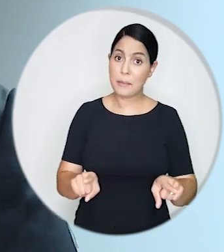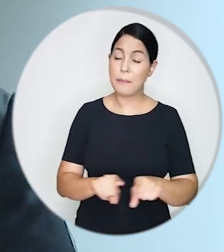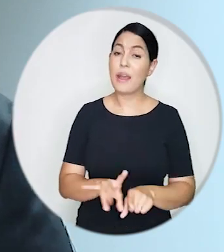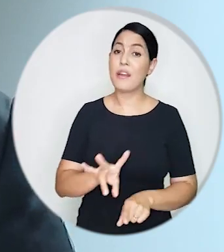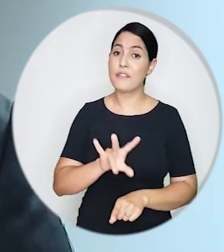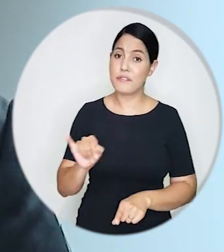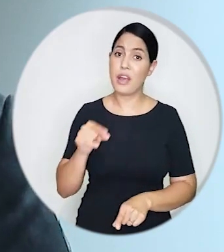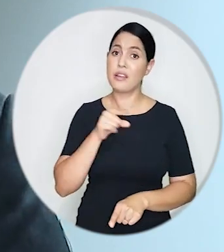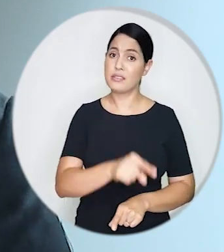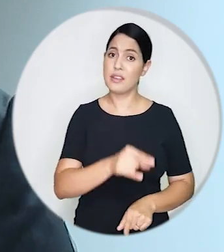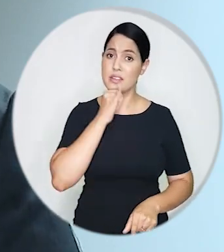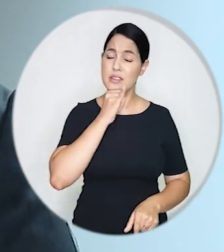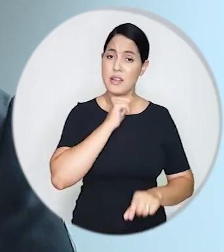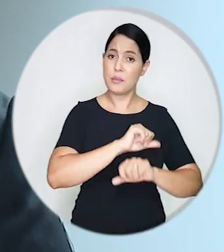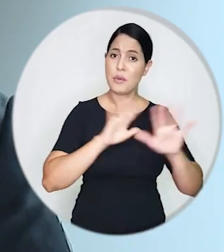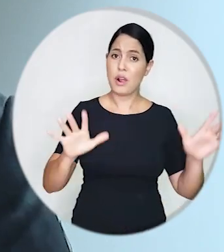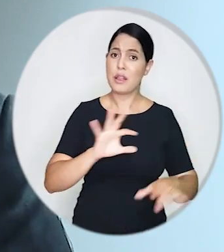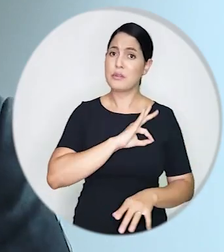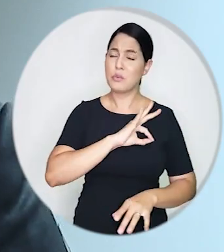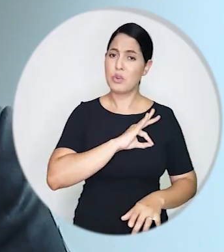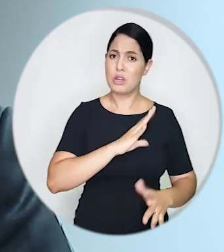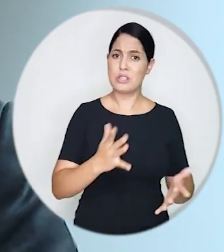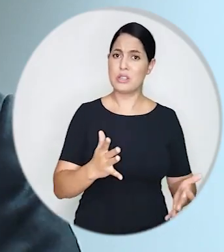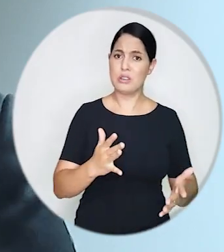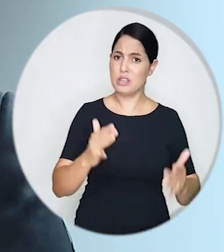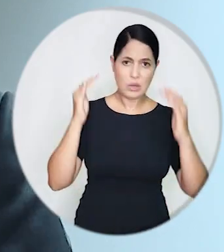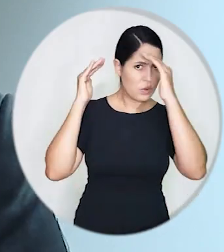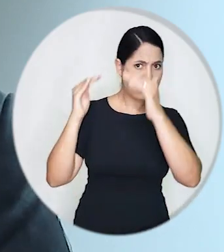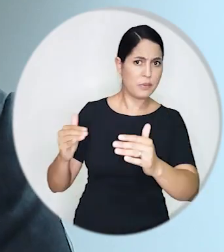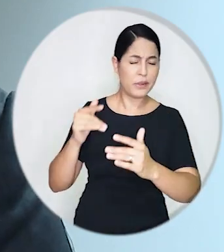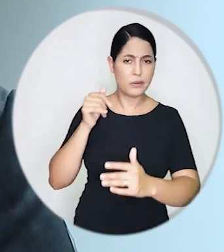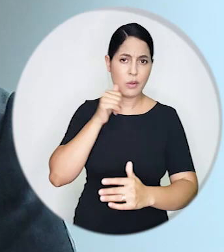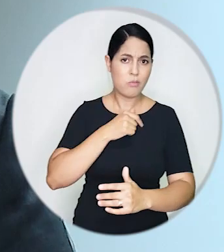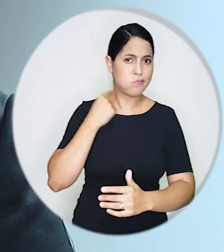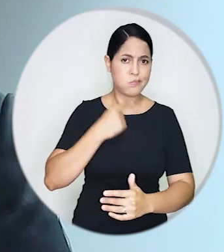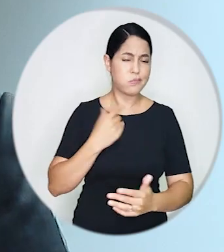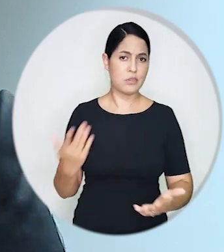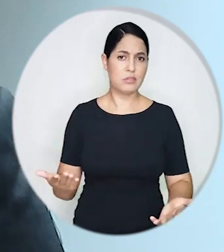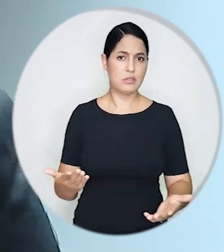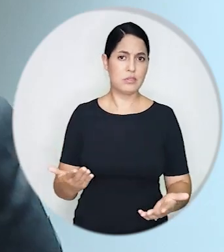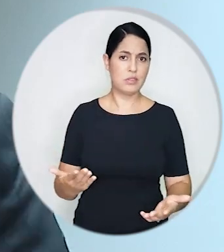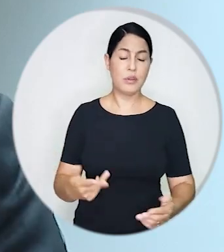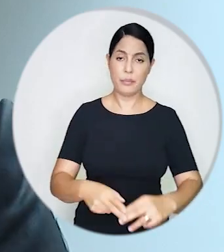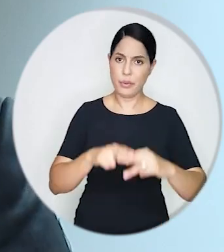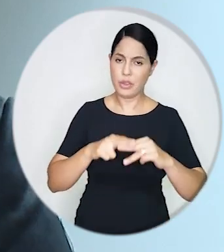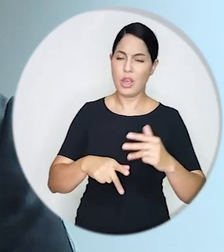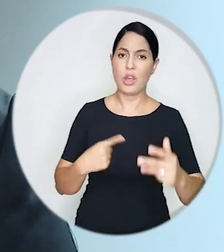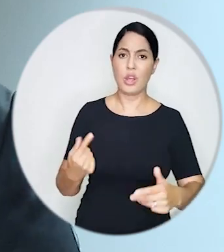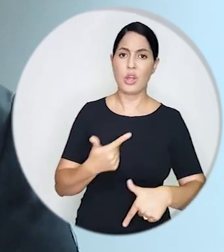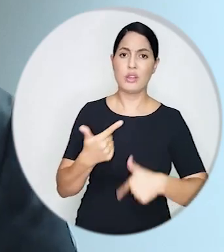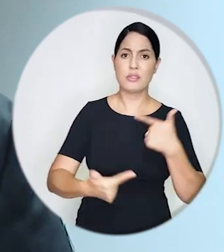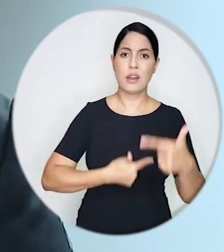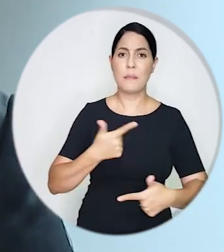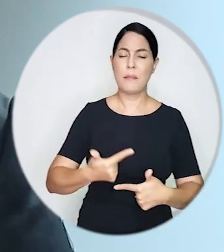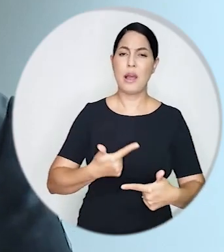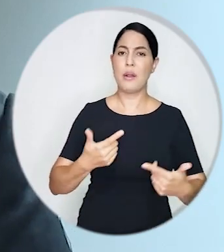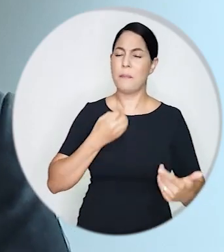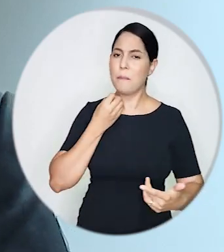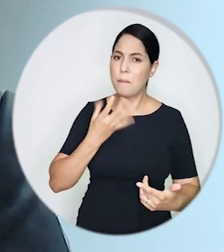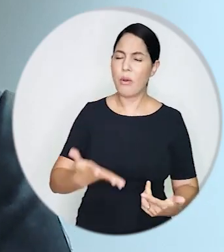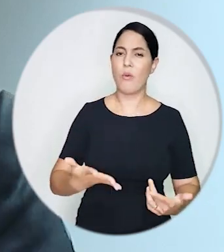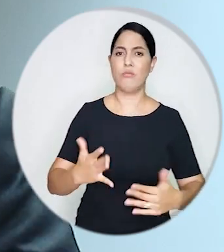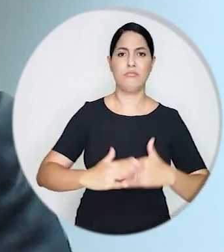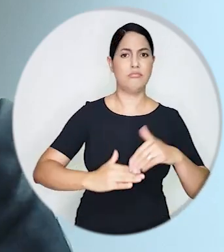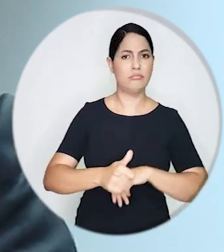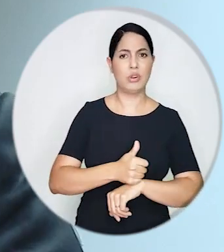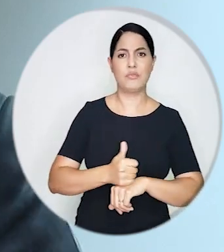probidade. Assim faremos nesse e em qualquer outro caso que venha vilipendiar o bom